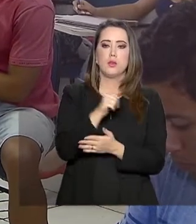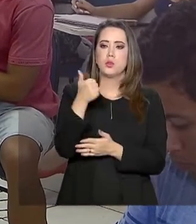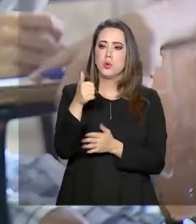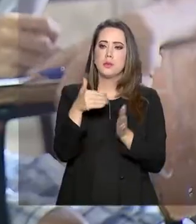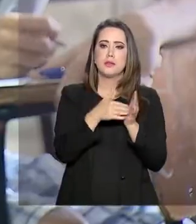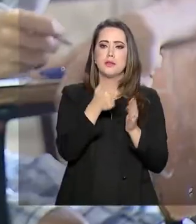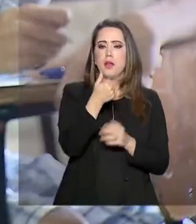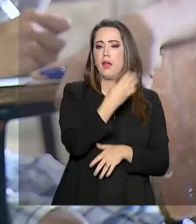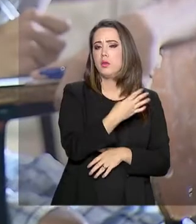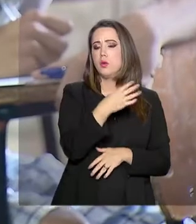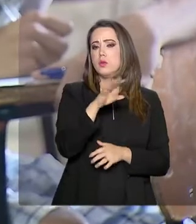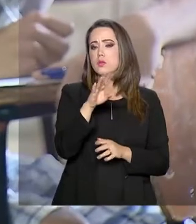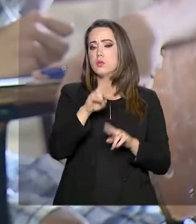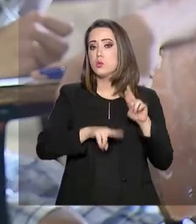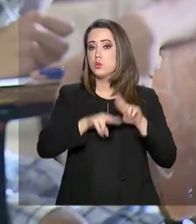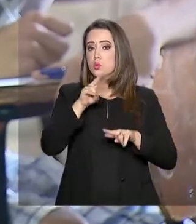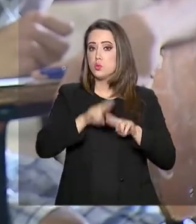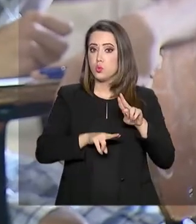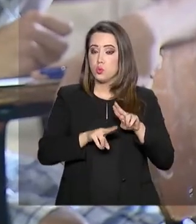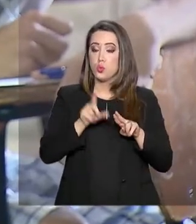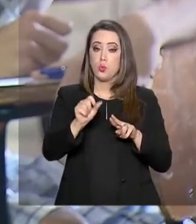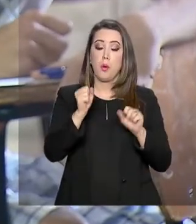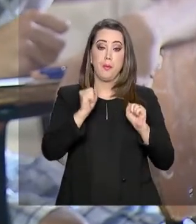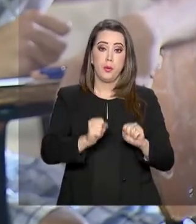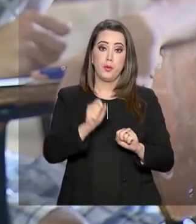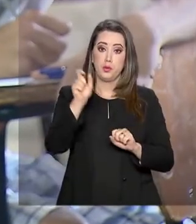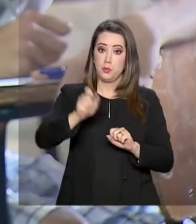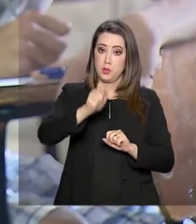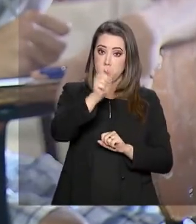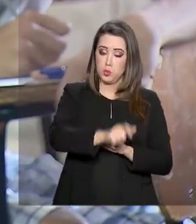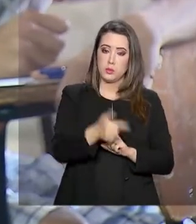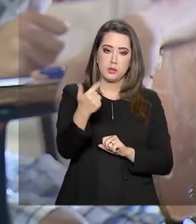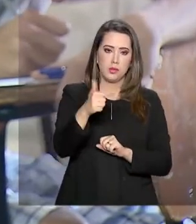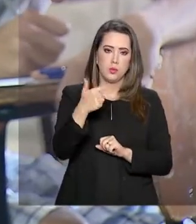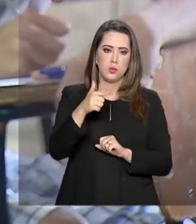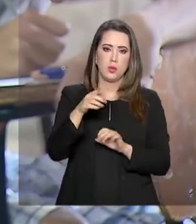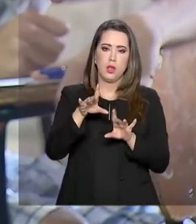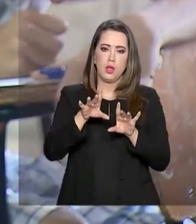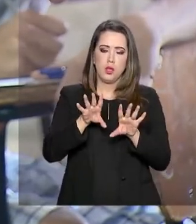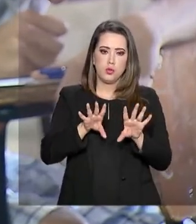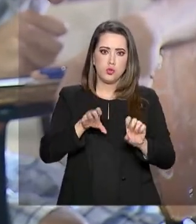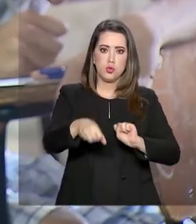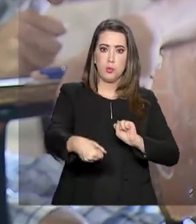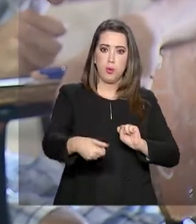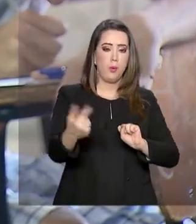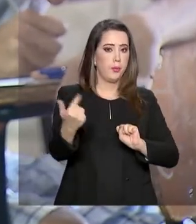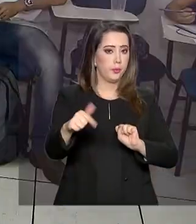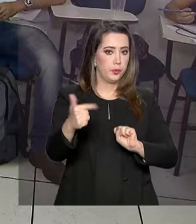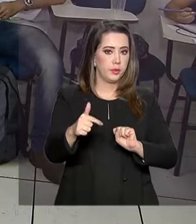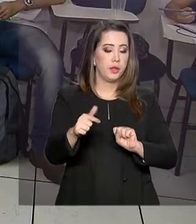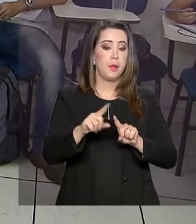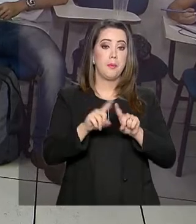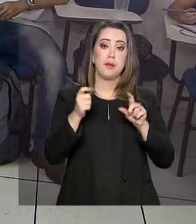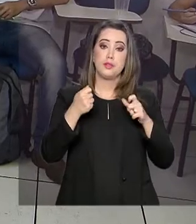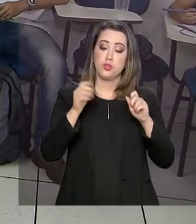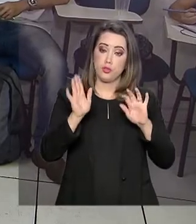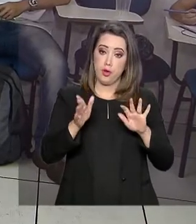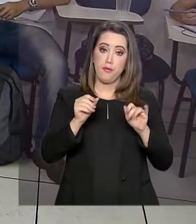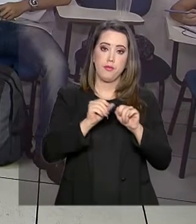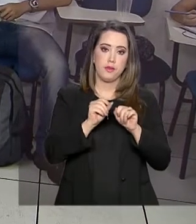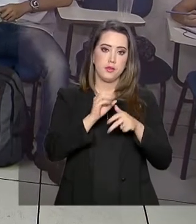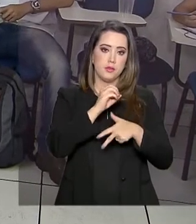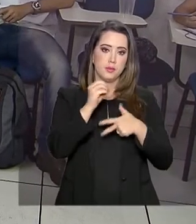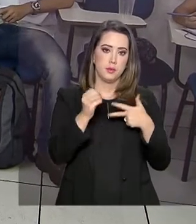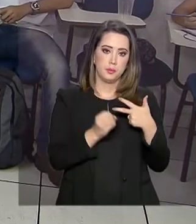14 de junho. Podem se inscrever candidatos que não tenham diploma de ensino superior e que tenham feito o Enem, o Exame Nacional do